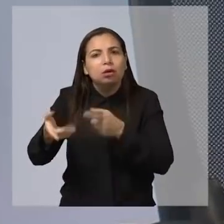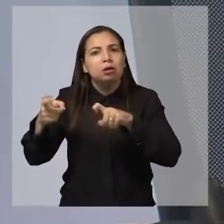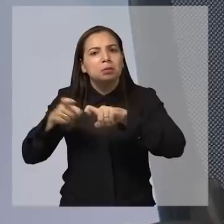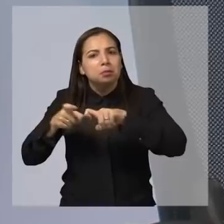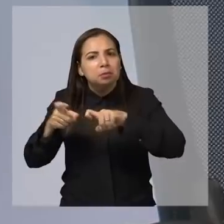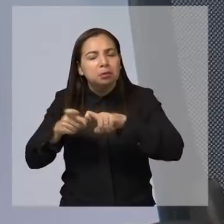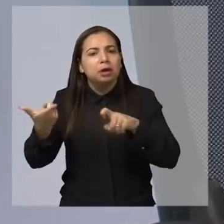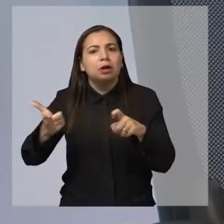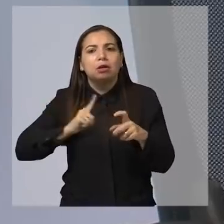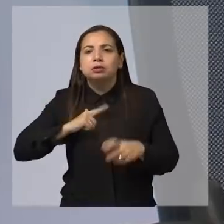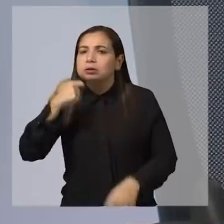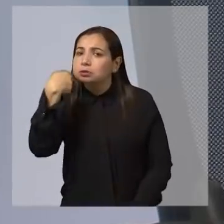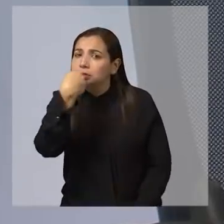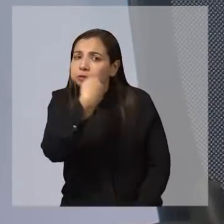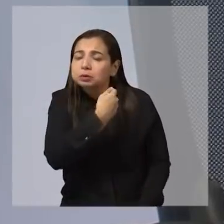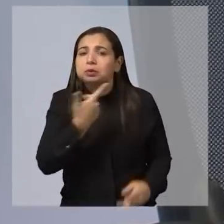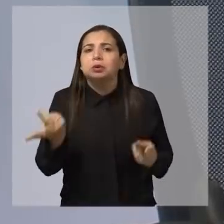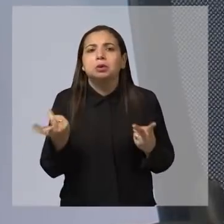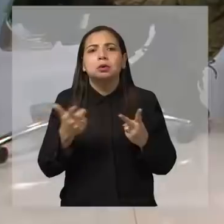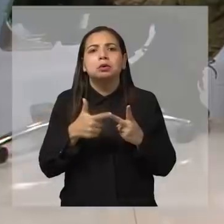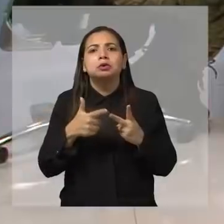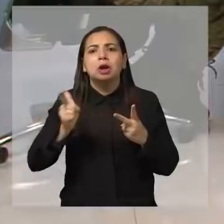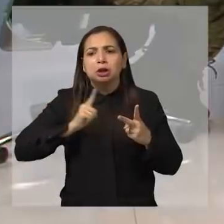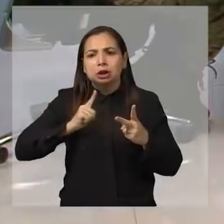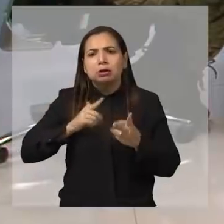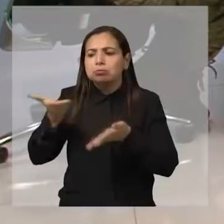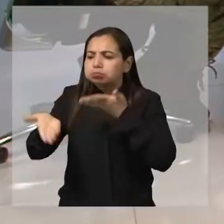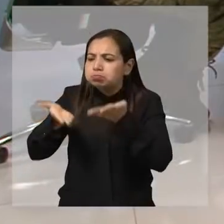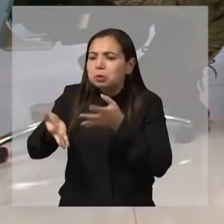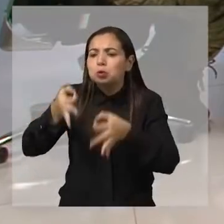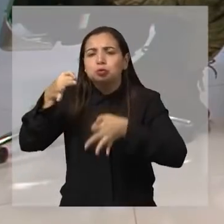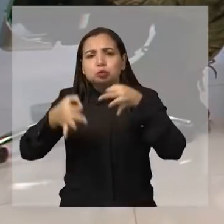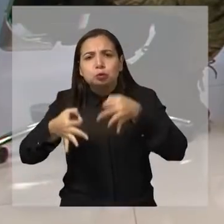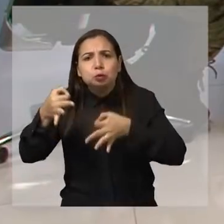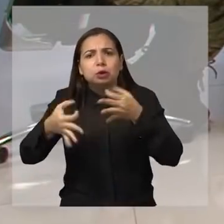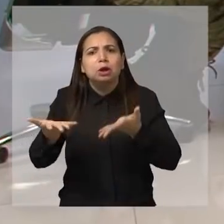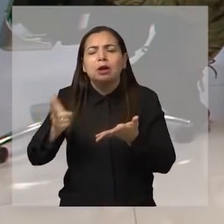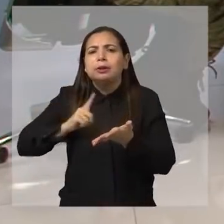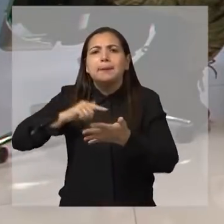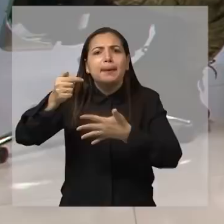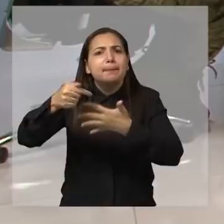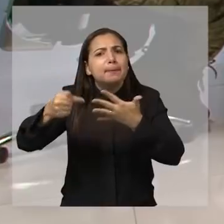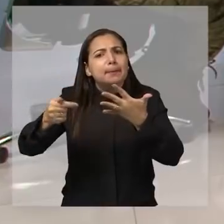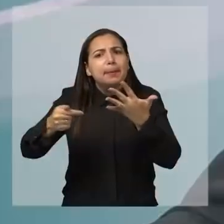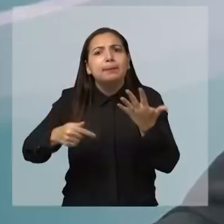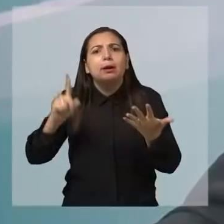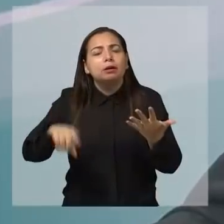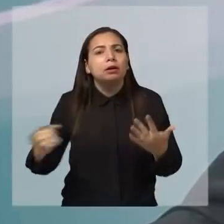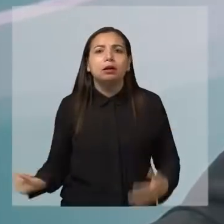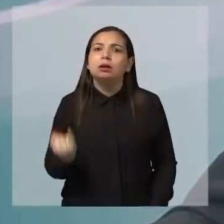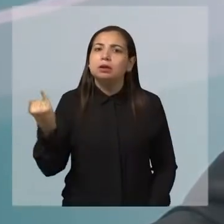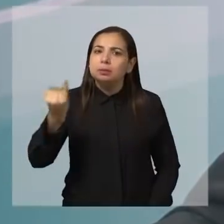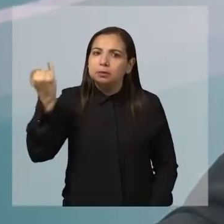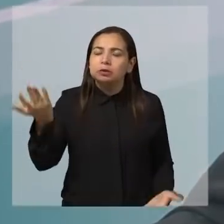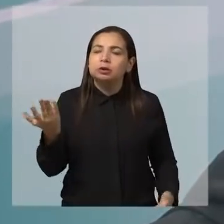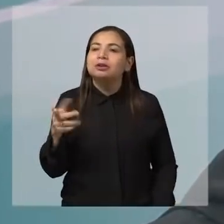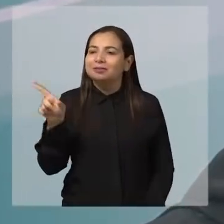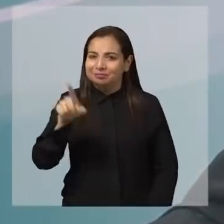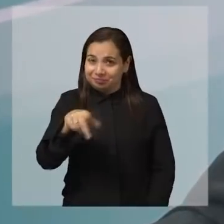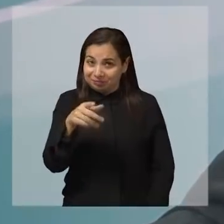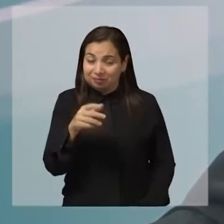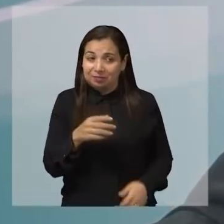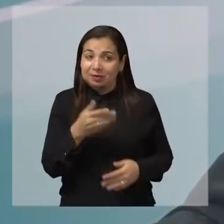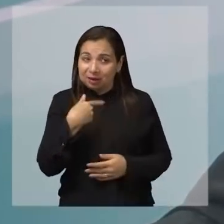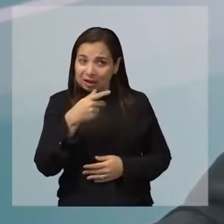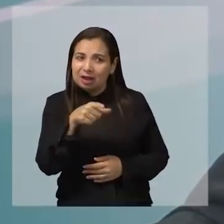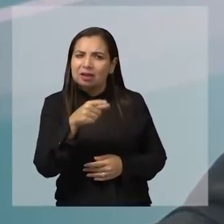médica, odontológica, enfim, jurídica, que é algo fundamental. O que ele está dizendo é tão interessante, Arnaldo, eu que